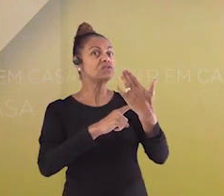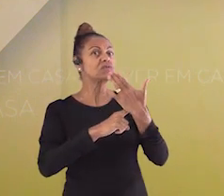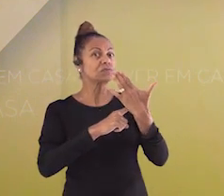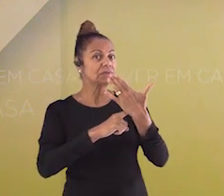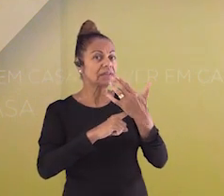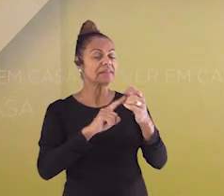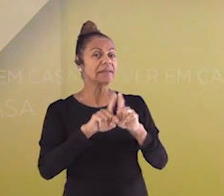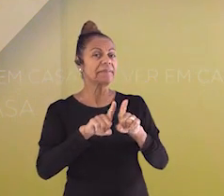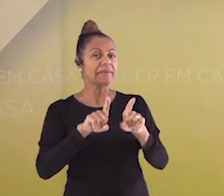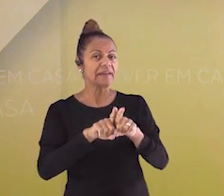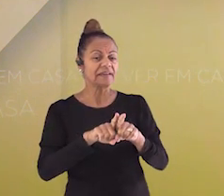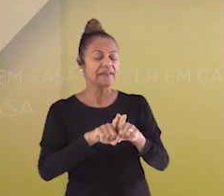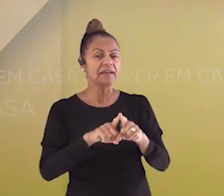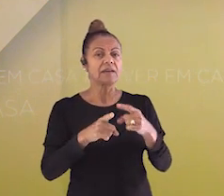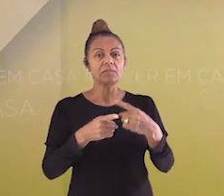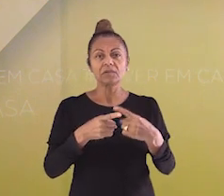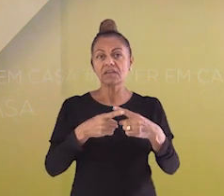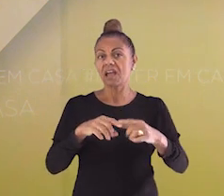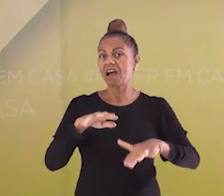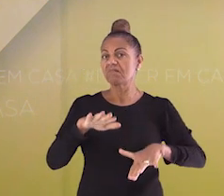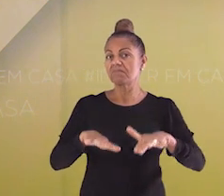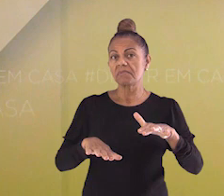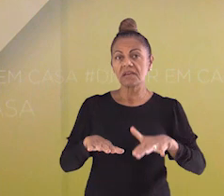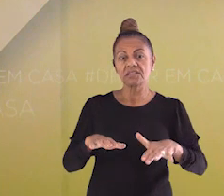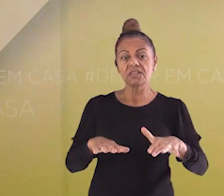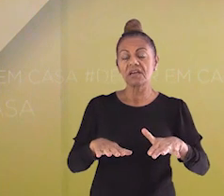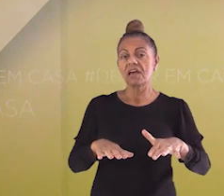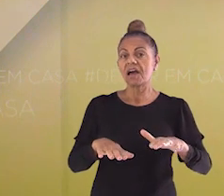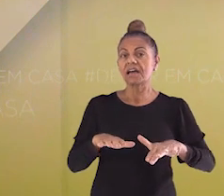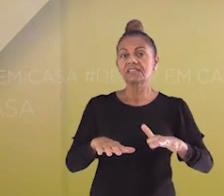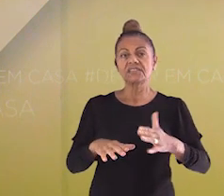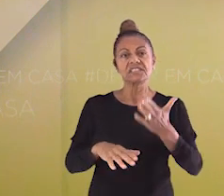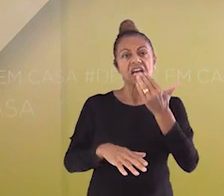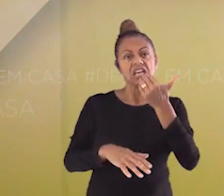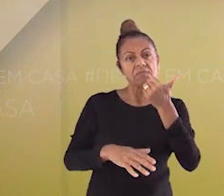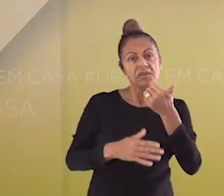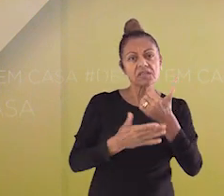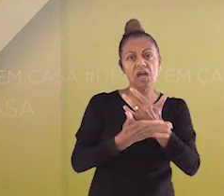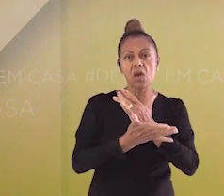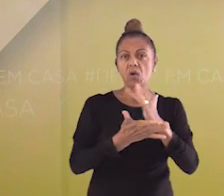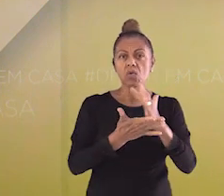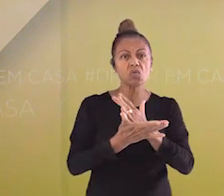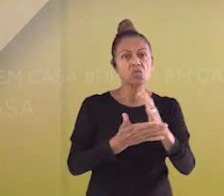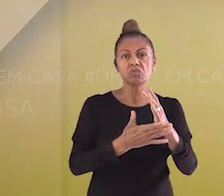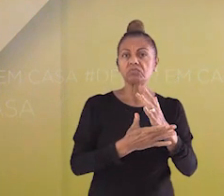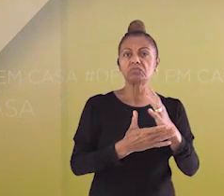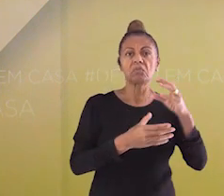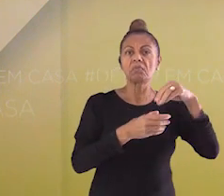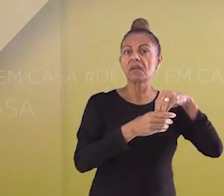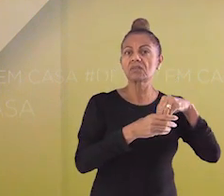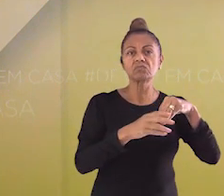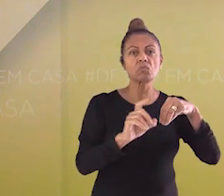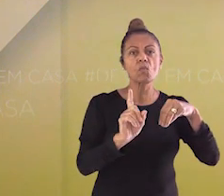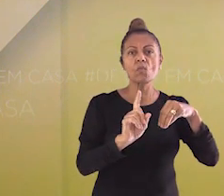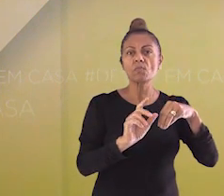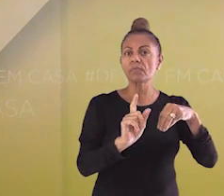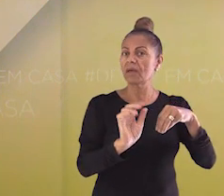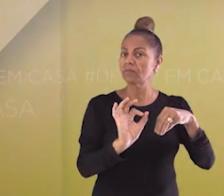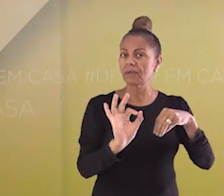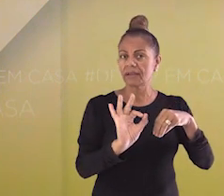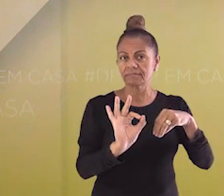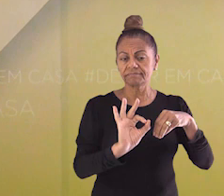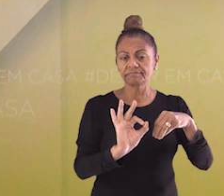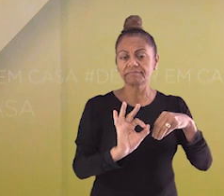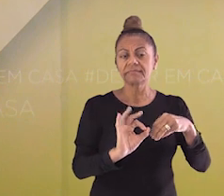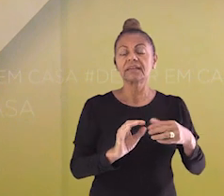disso, muitos profissionais acabam não considerando elas nutrientes, já que o corpo não consegue absorver, né? Apesar disso, elas desempenham um